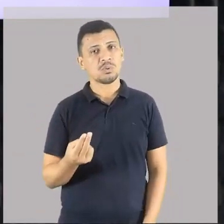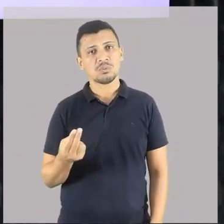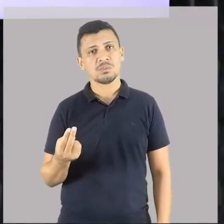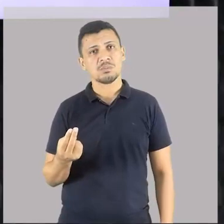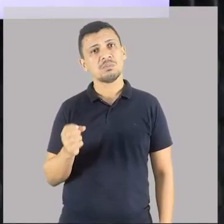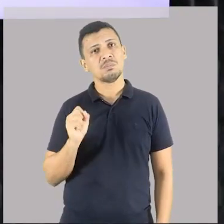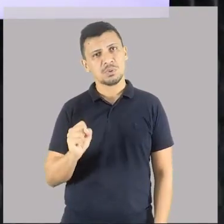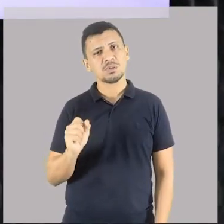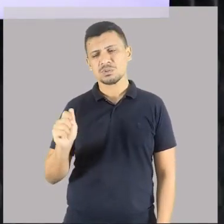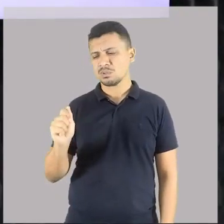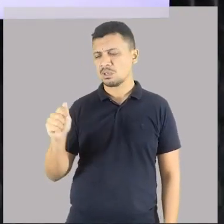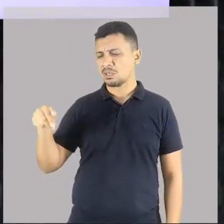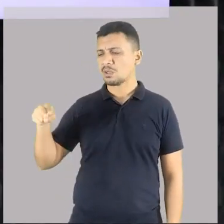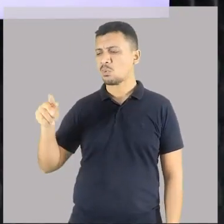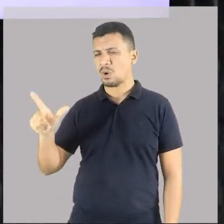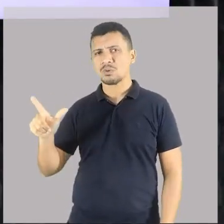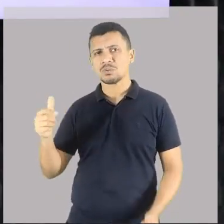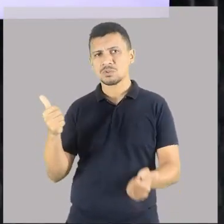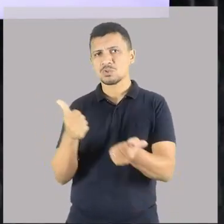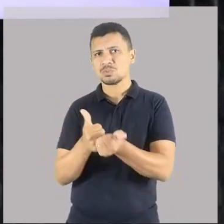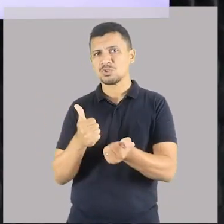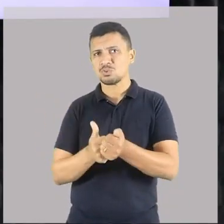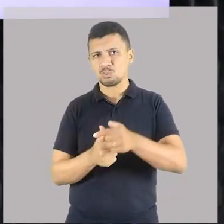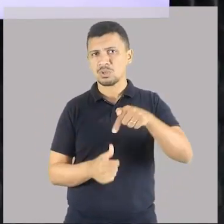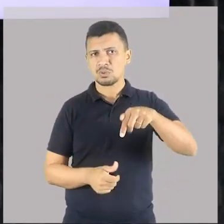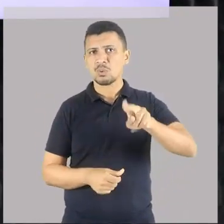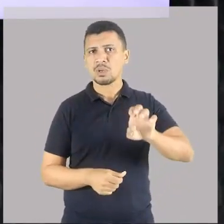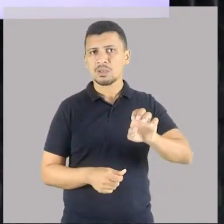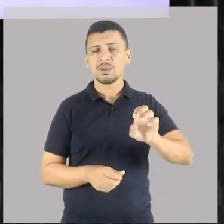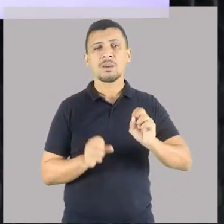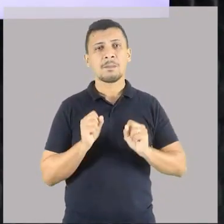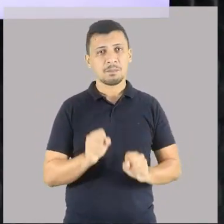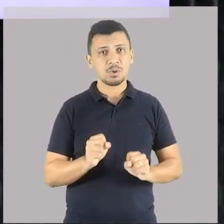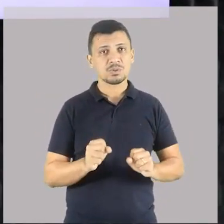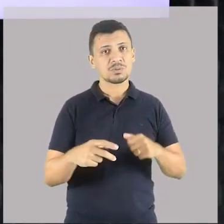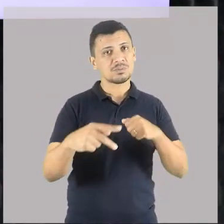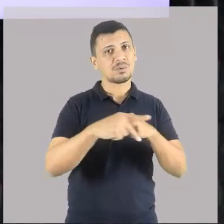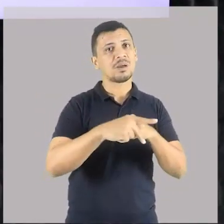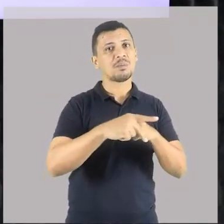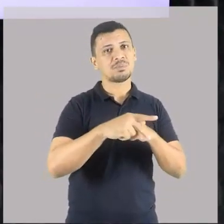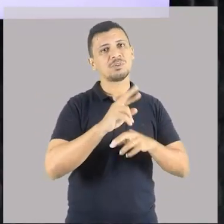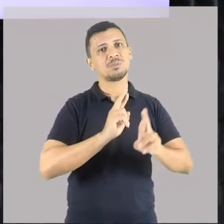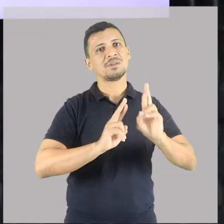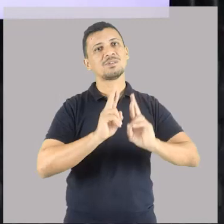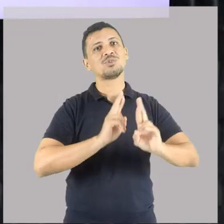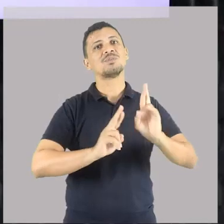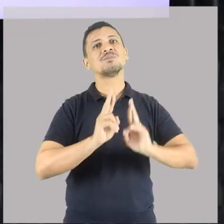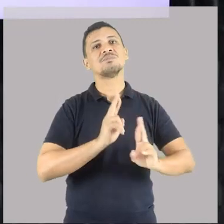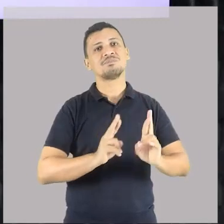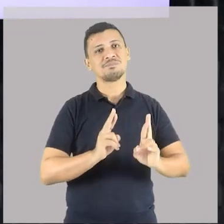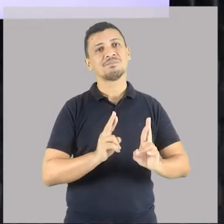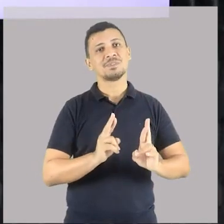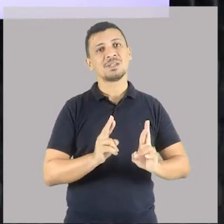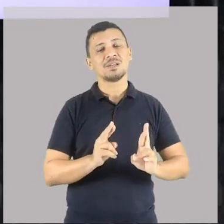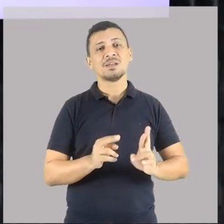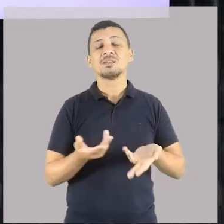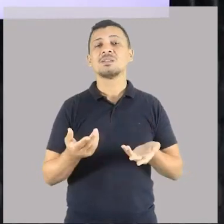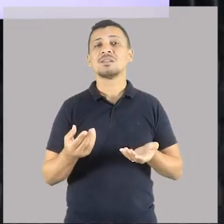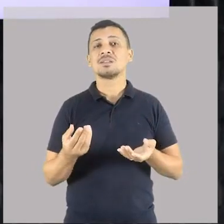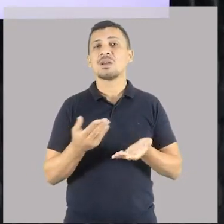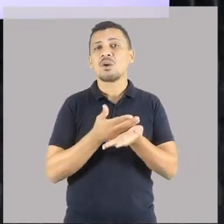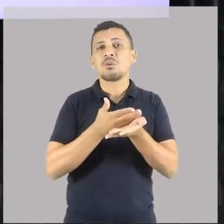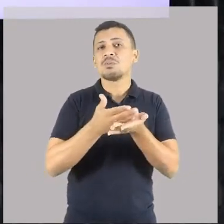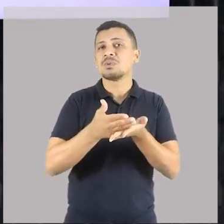qual? Posso. Se eu posso substituir esse segundo que por a qual, ele é pronome relativo. Se ele é pronome relativo,